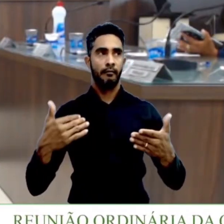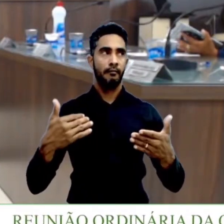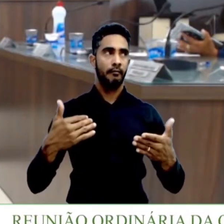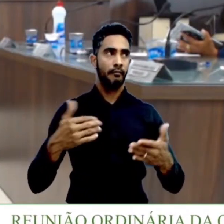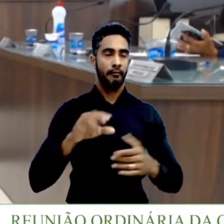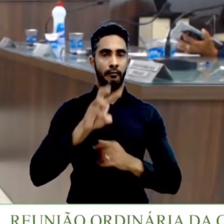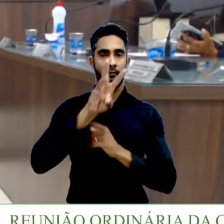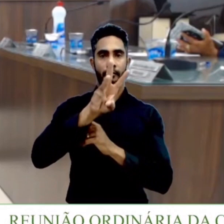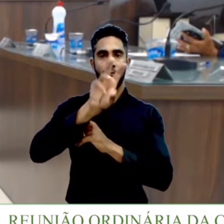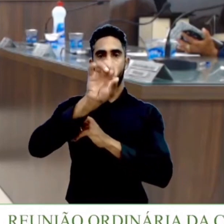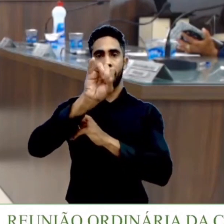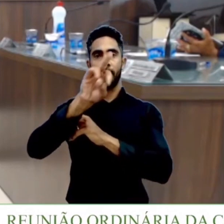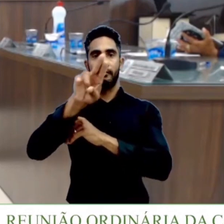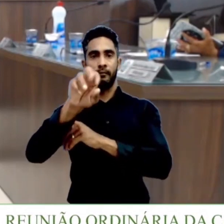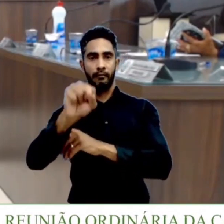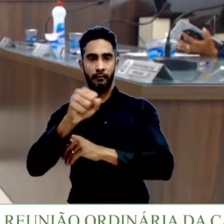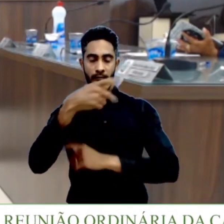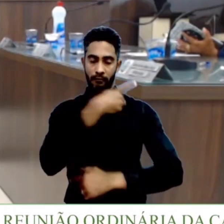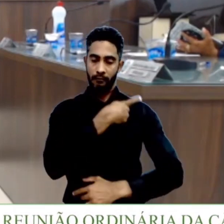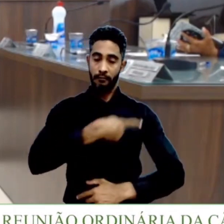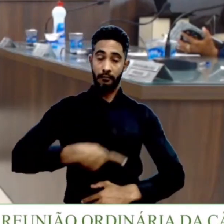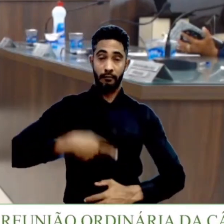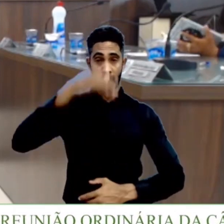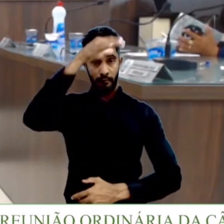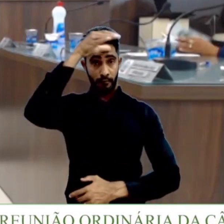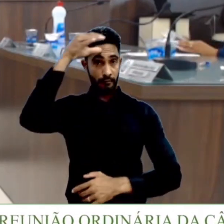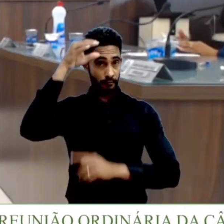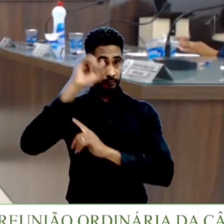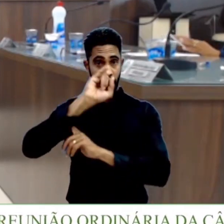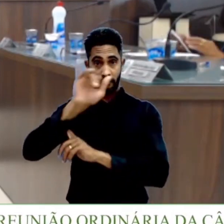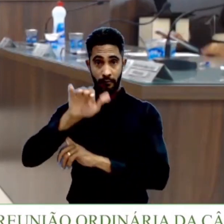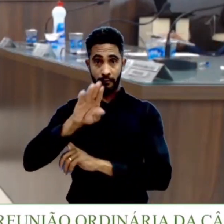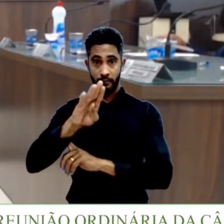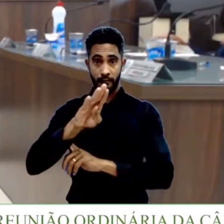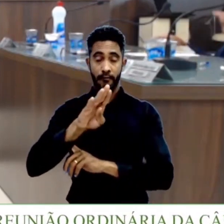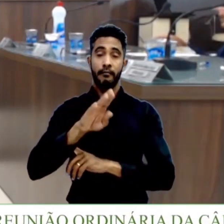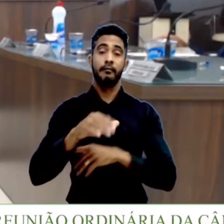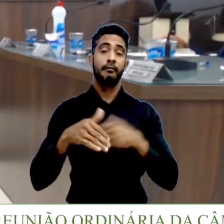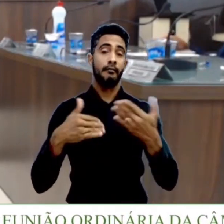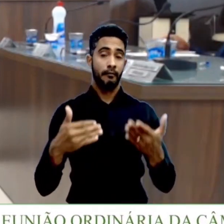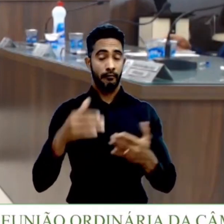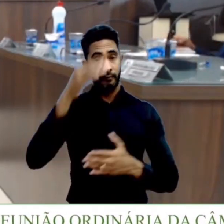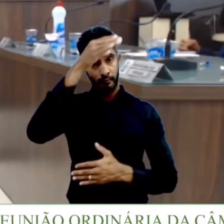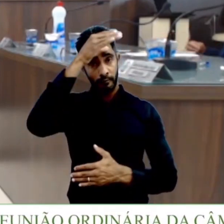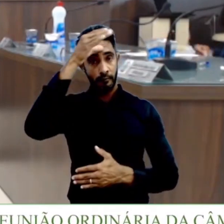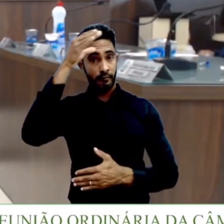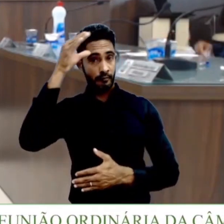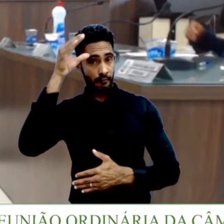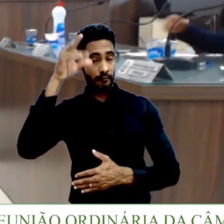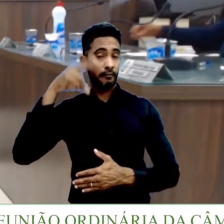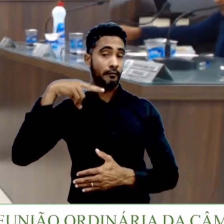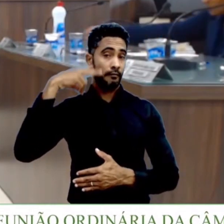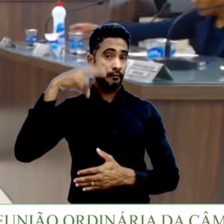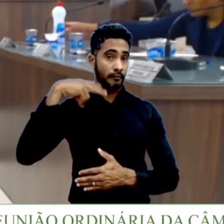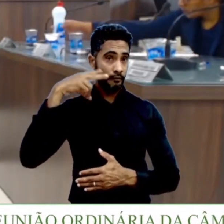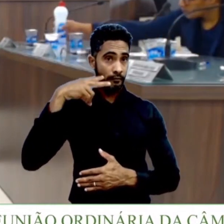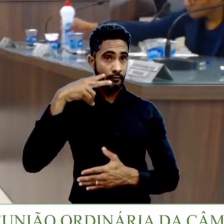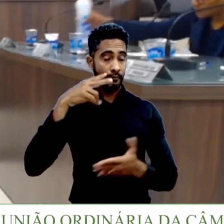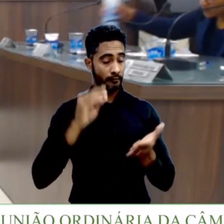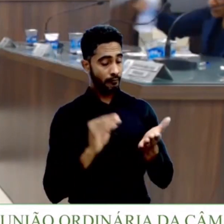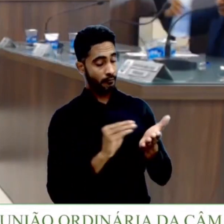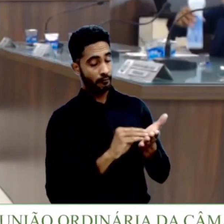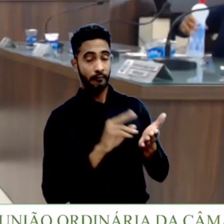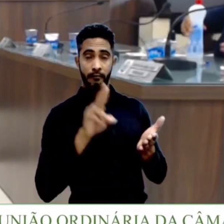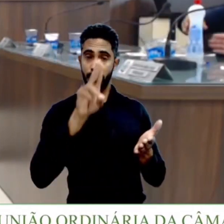senhor Willis Carlos Lopes, presidente da Câmara Municipal de Janaúba. A Câmara Municipal de Janaúba, pela vereadora signatária,